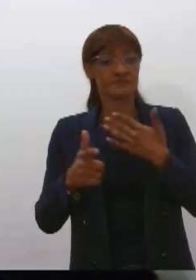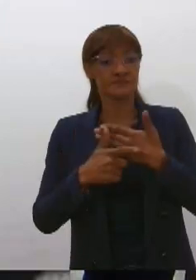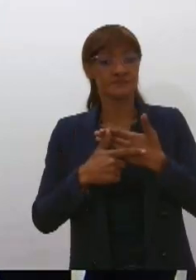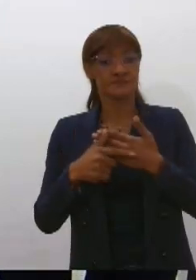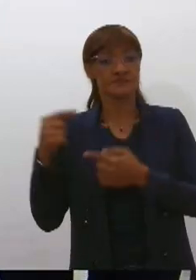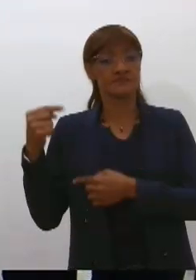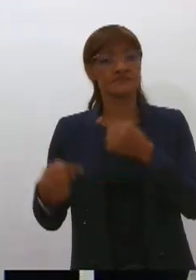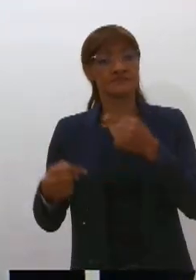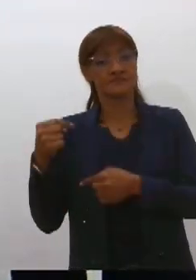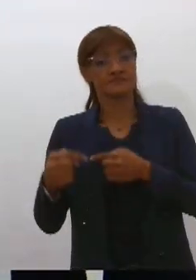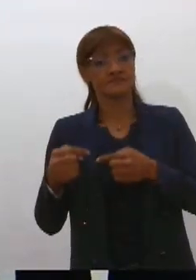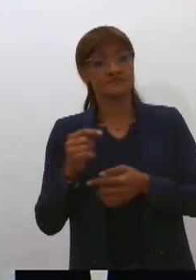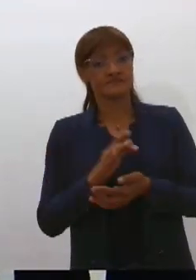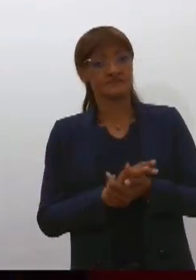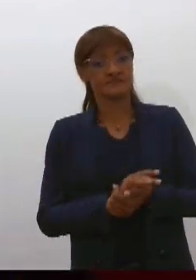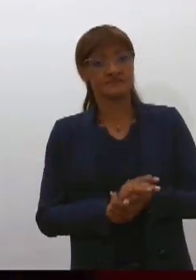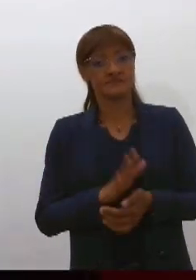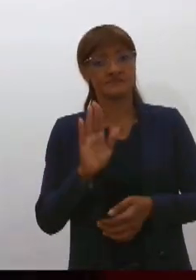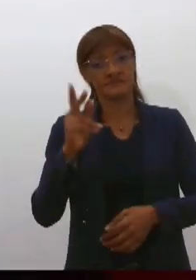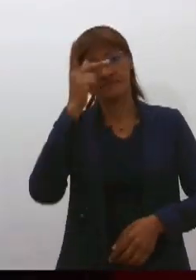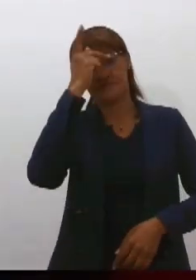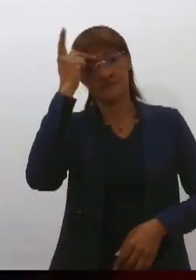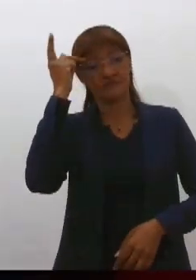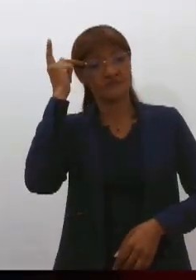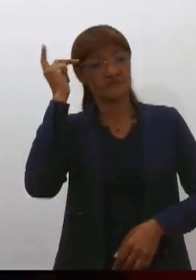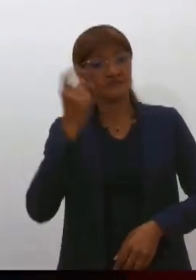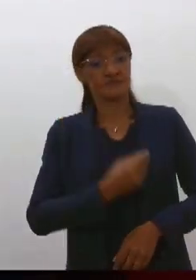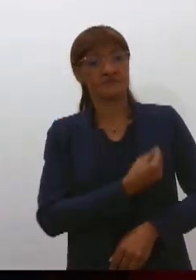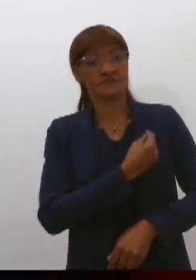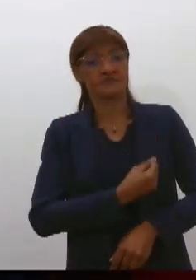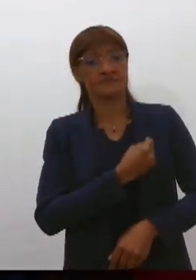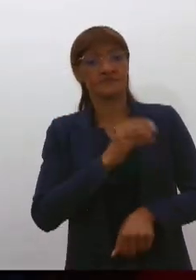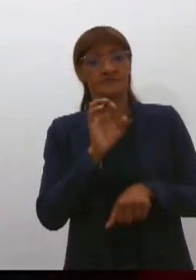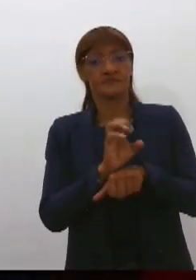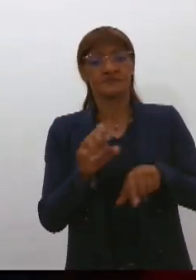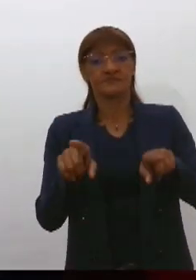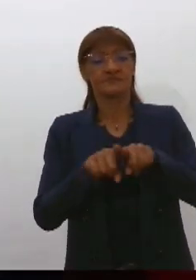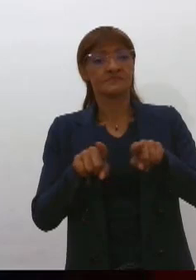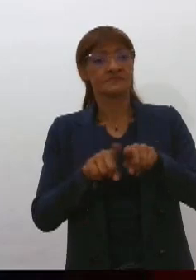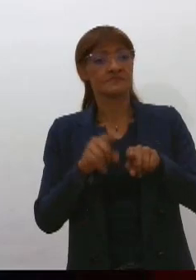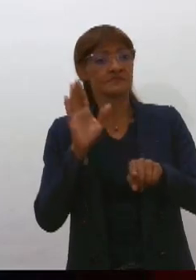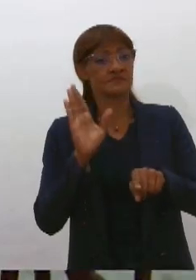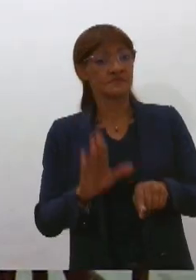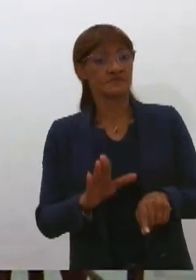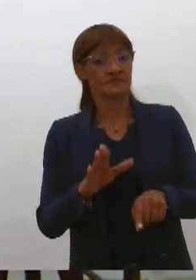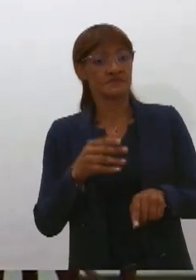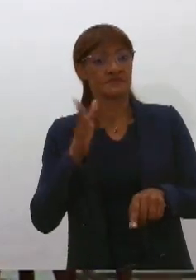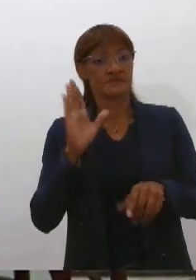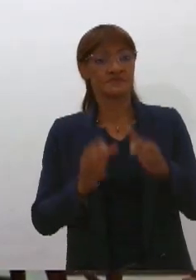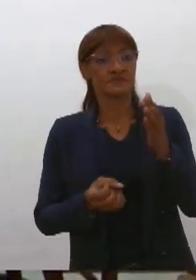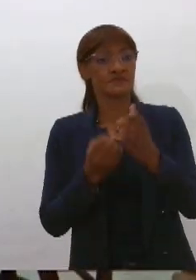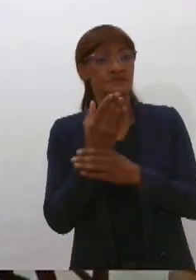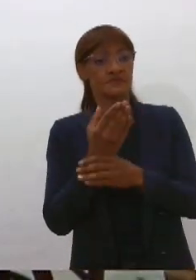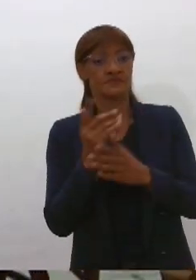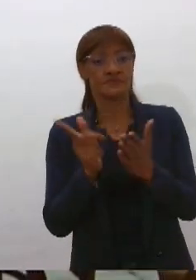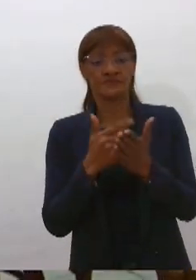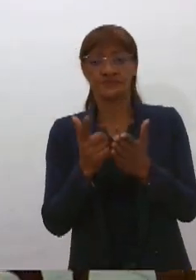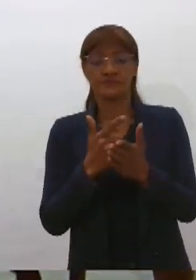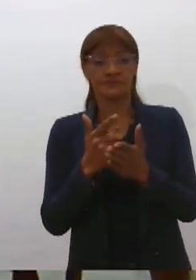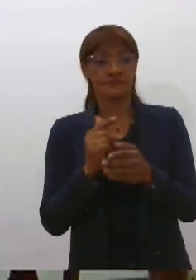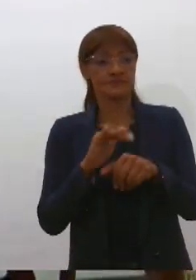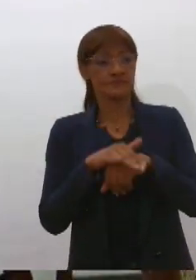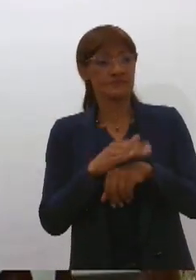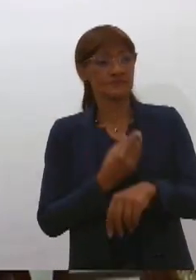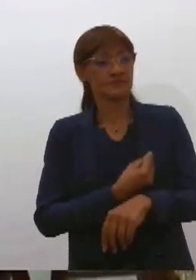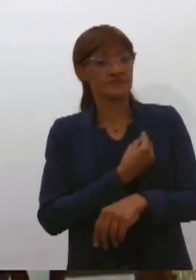e personalidades do Estado também estiveram presentes na noite de lançamento. É uma trajetória inspiradora,